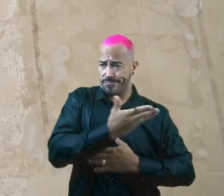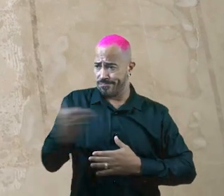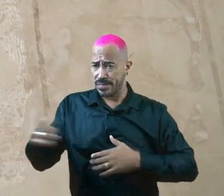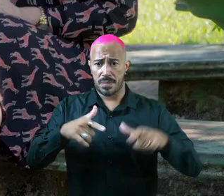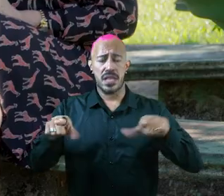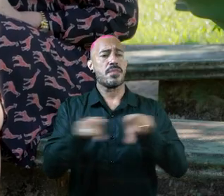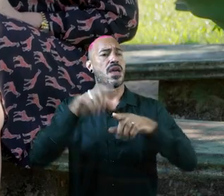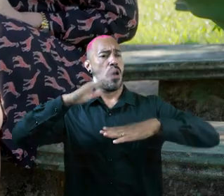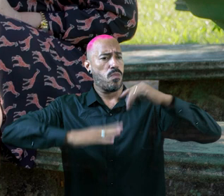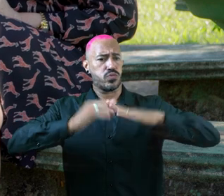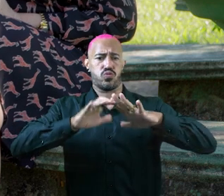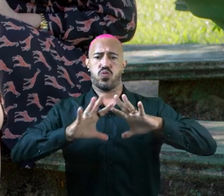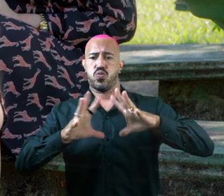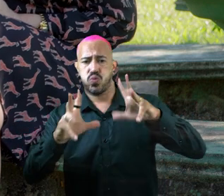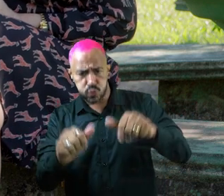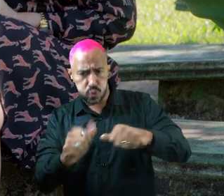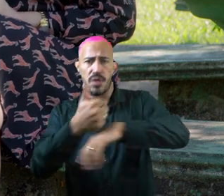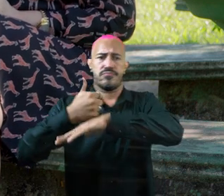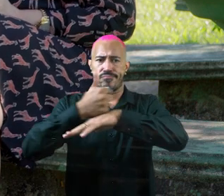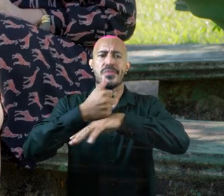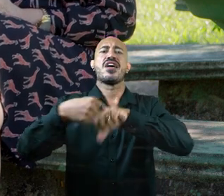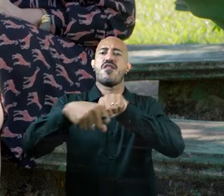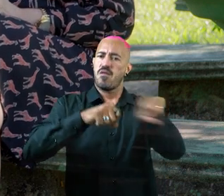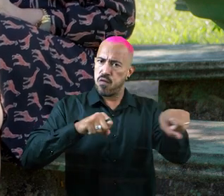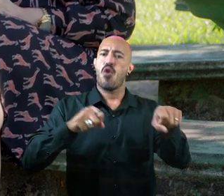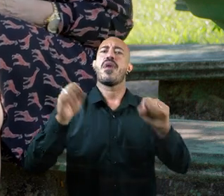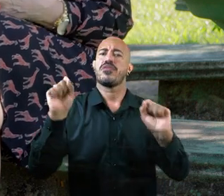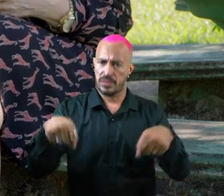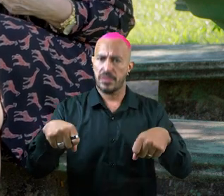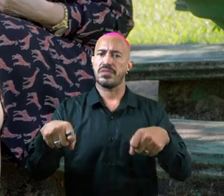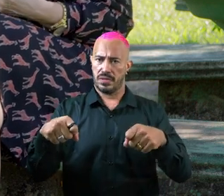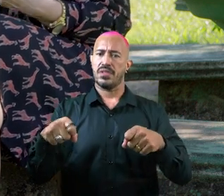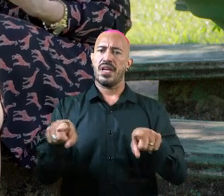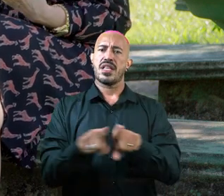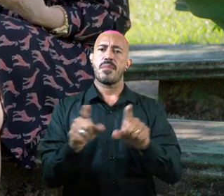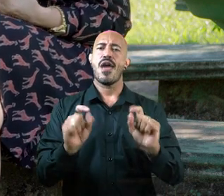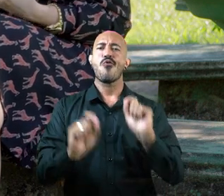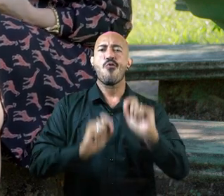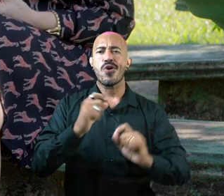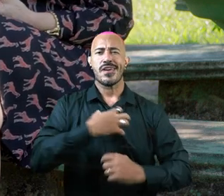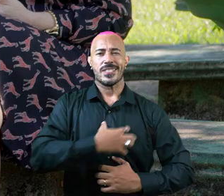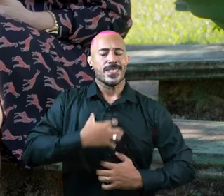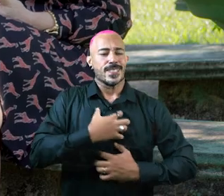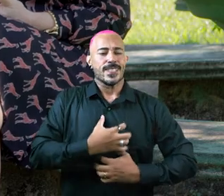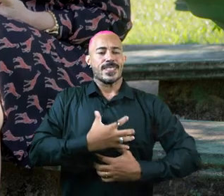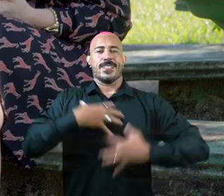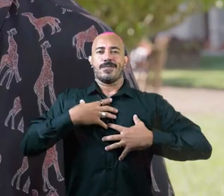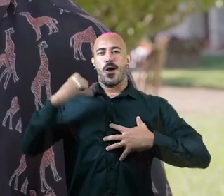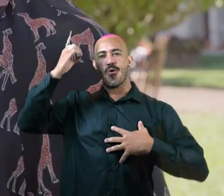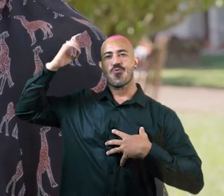nossos profissionais, eles são capacitados para isso. Eles... tem prazer, eles têm o dom de